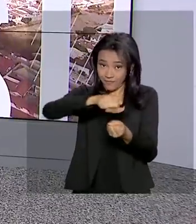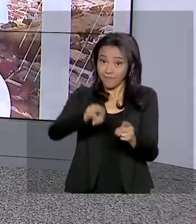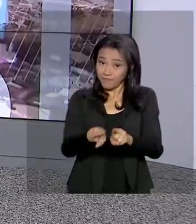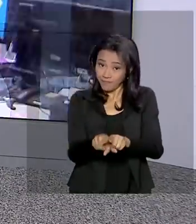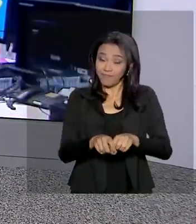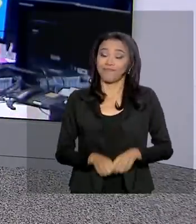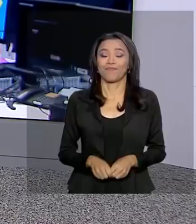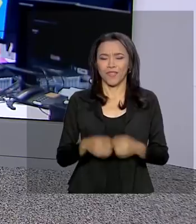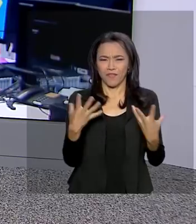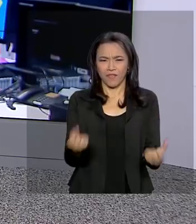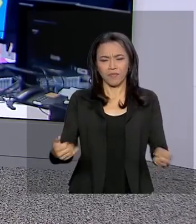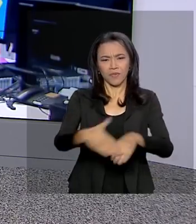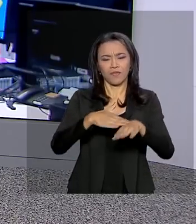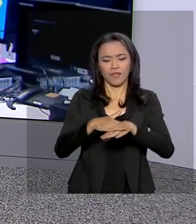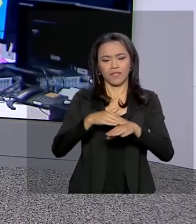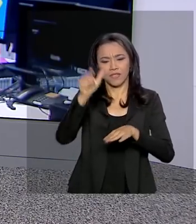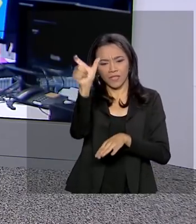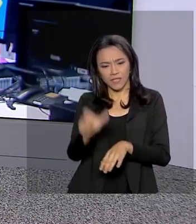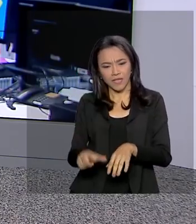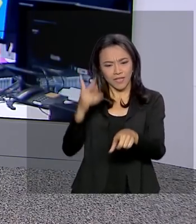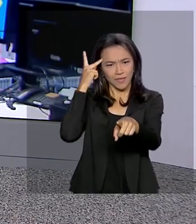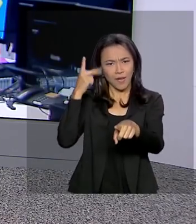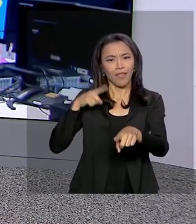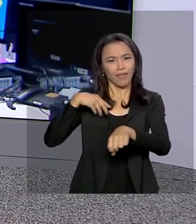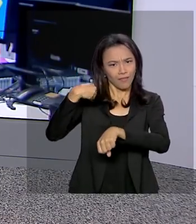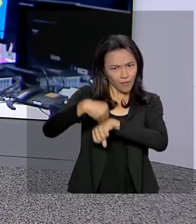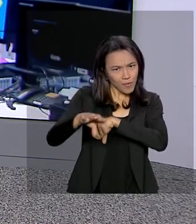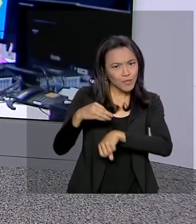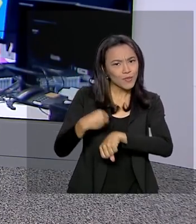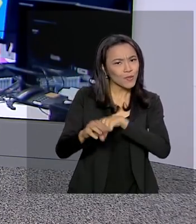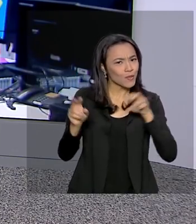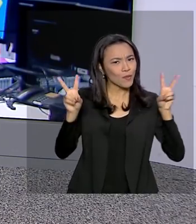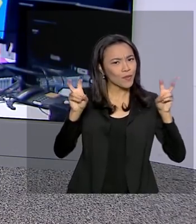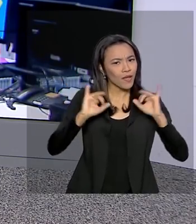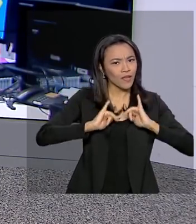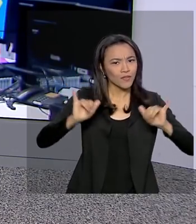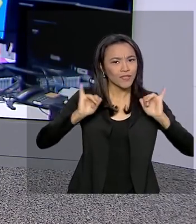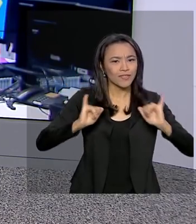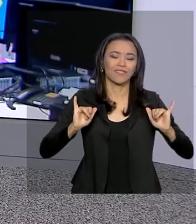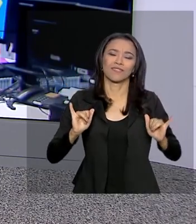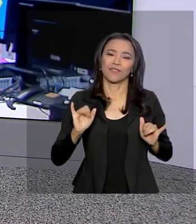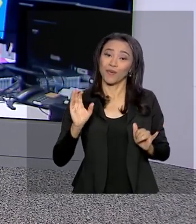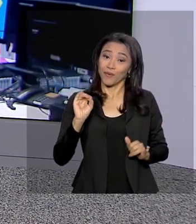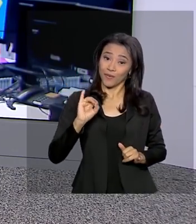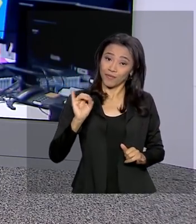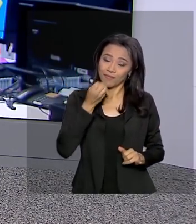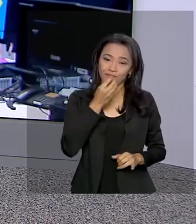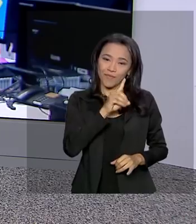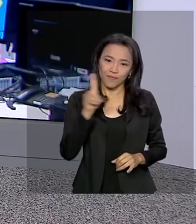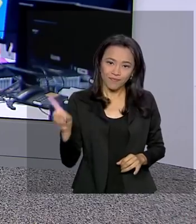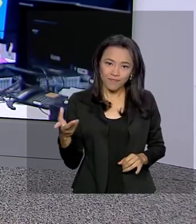Paulo falar com o repórter Ricardo Ferraz, ele traz as informações pra gente sobre essa campanha. Oi Ricardo, bom dia pra você.